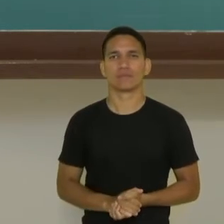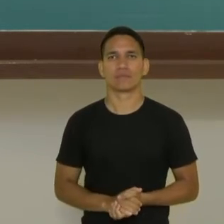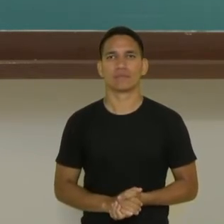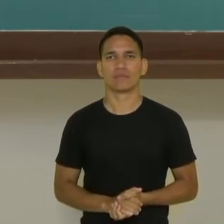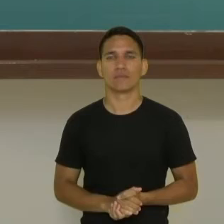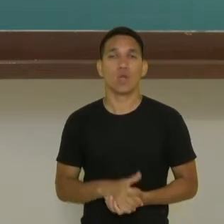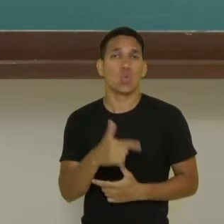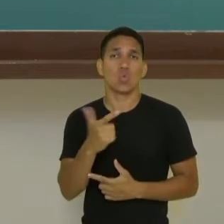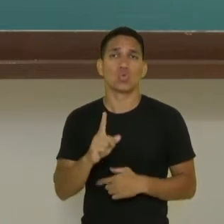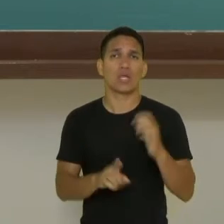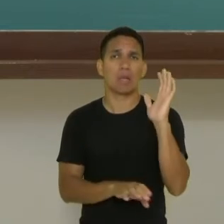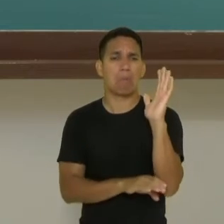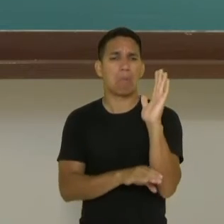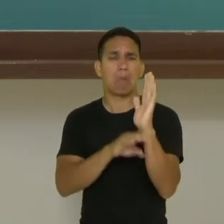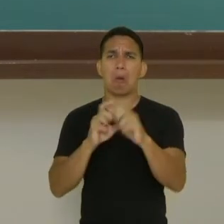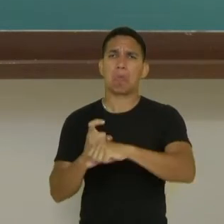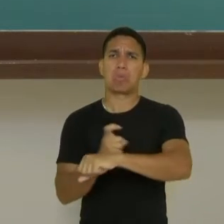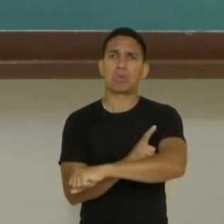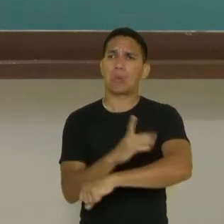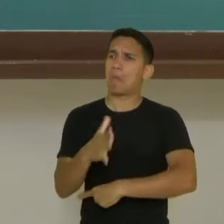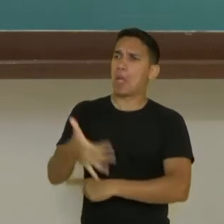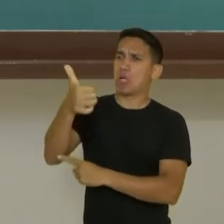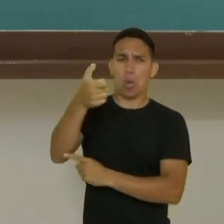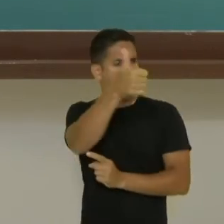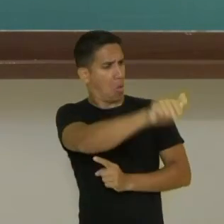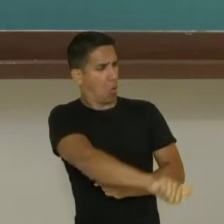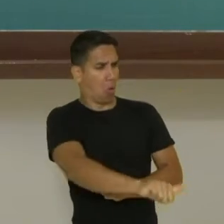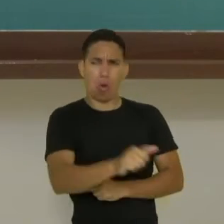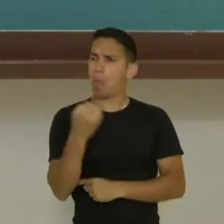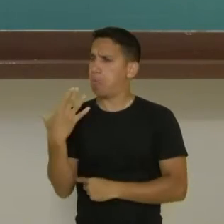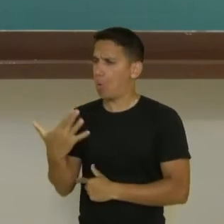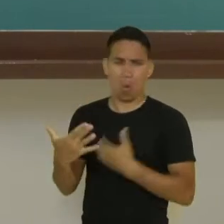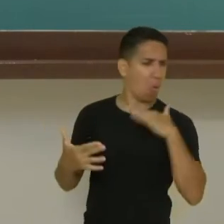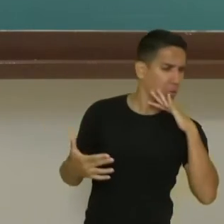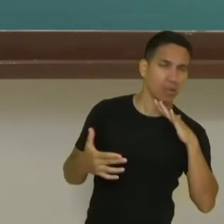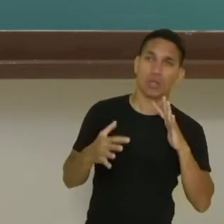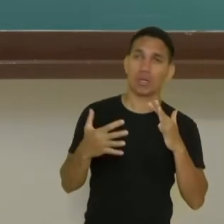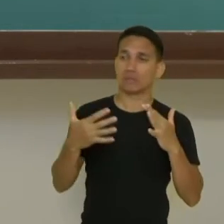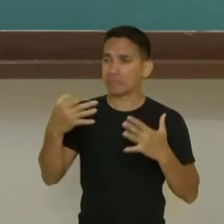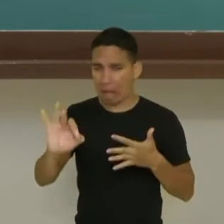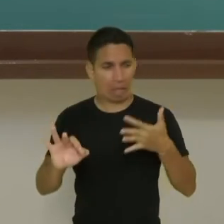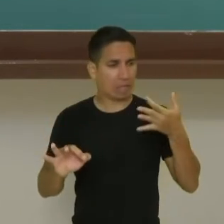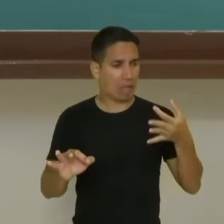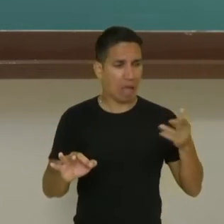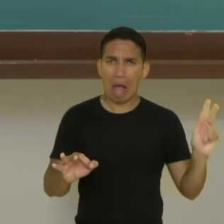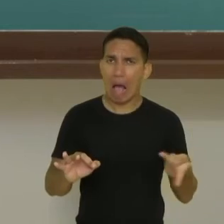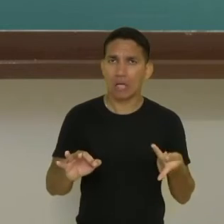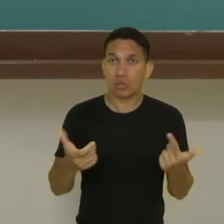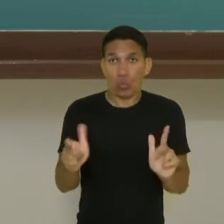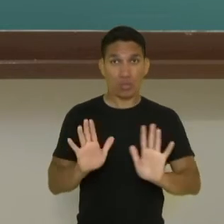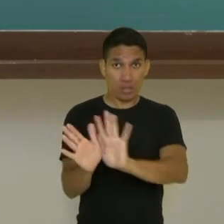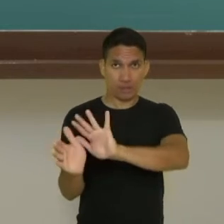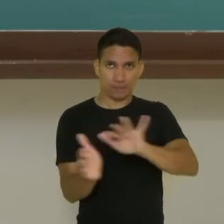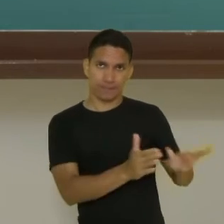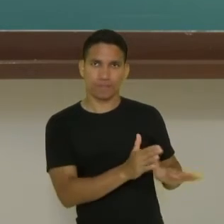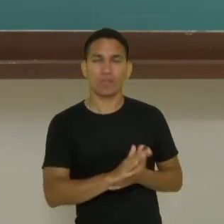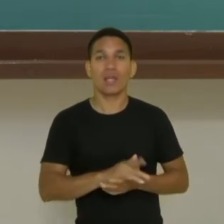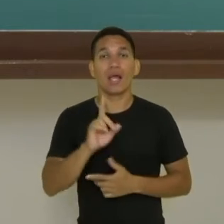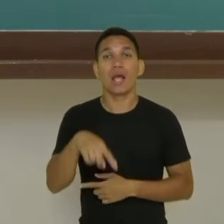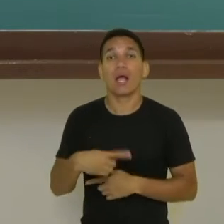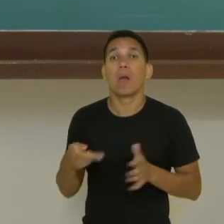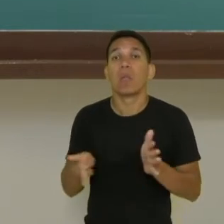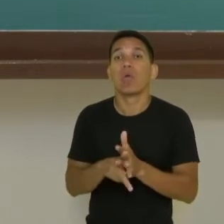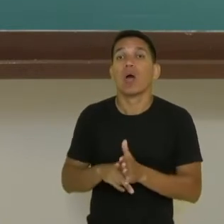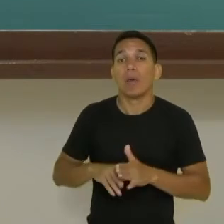evolução, o melhor ou pior, o bom, o ruim, certo e errado, tá? Resultado da experiência cotidiana